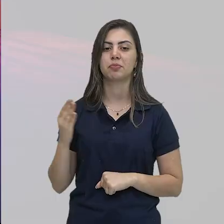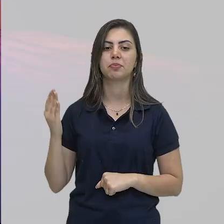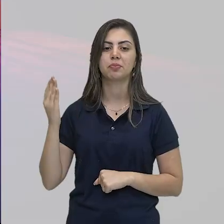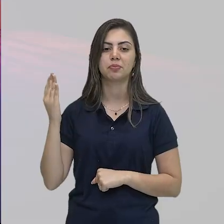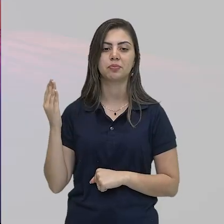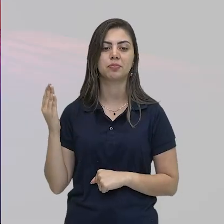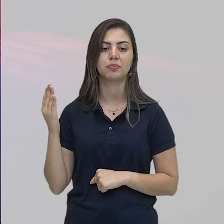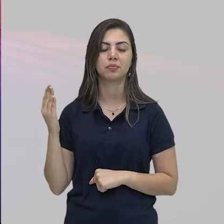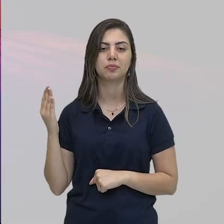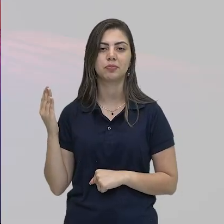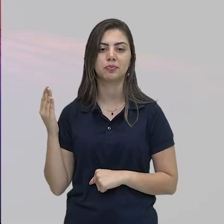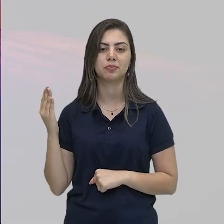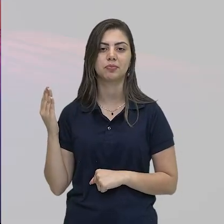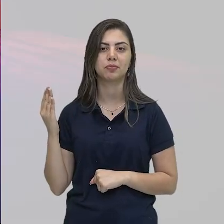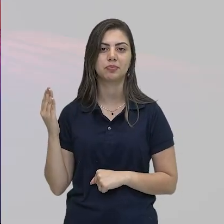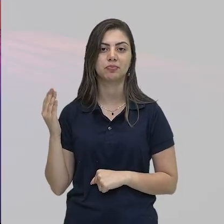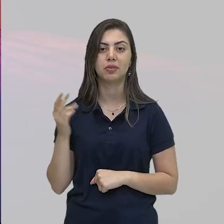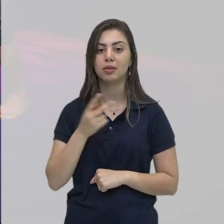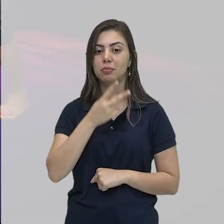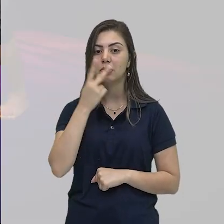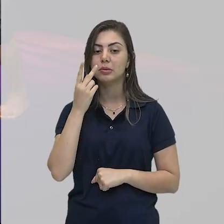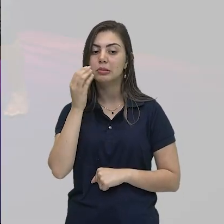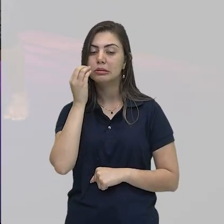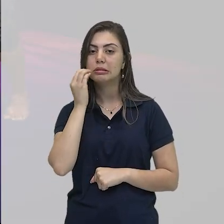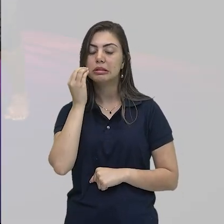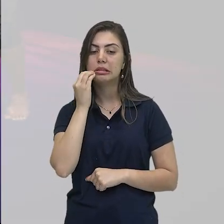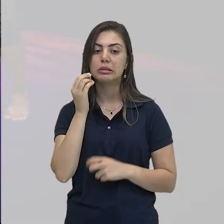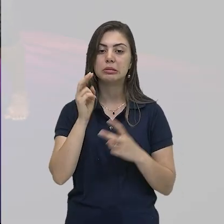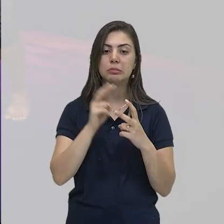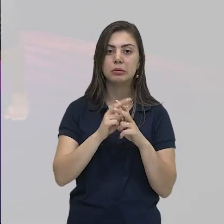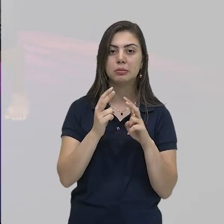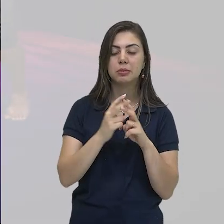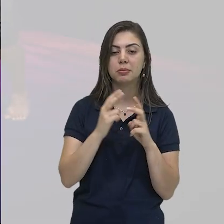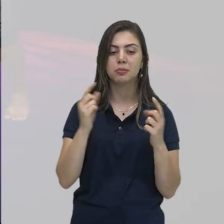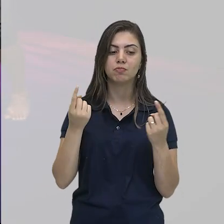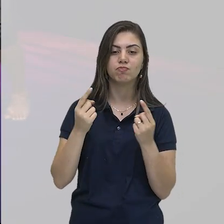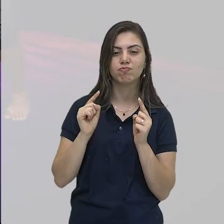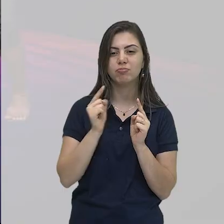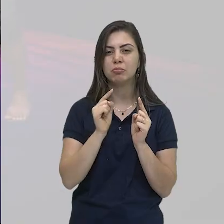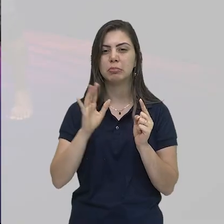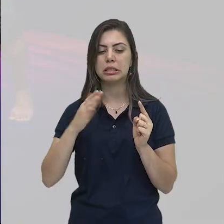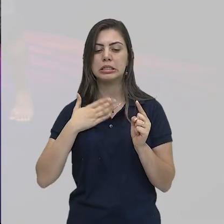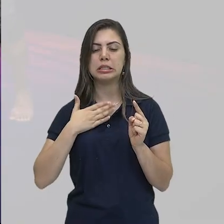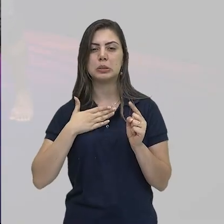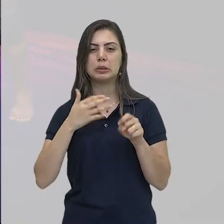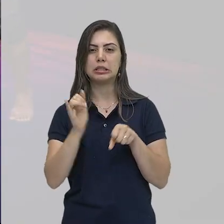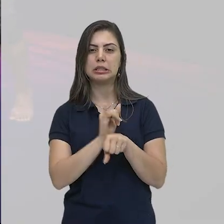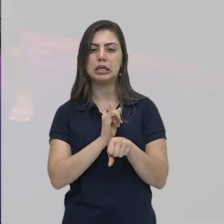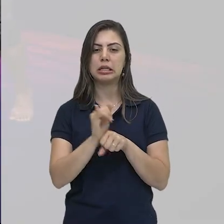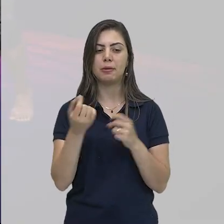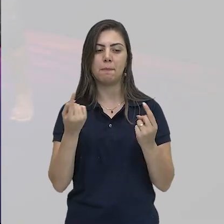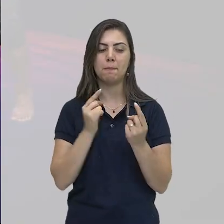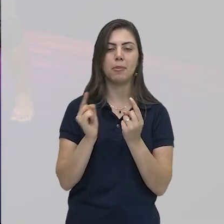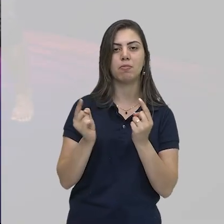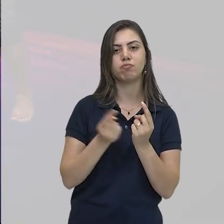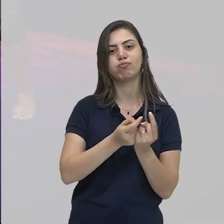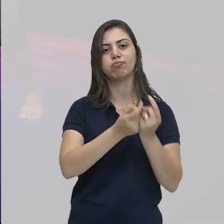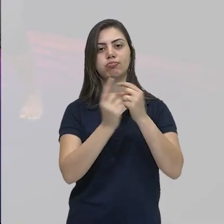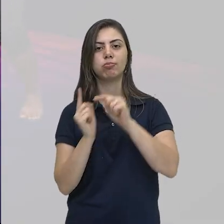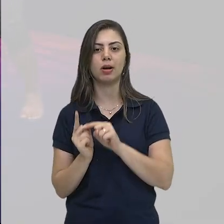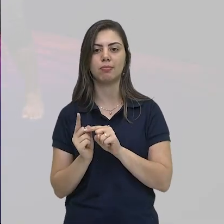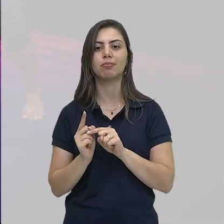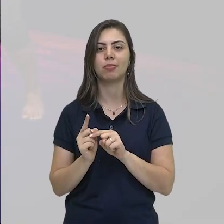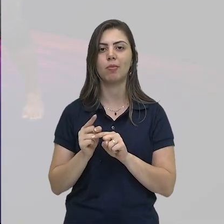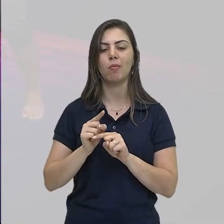aqui o oponente tentando atacar o outro, mas o outro, com as suas técnicas, consegue utilizar o peso do